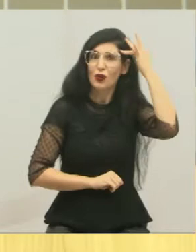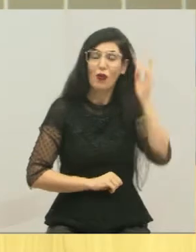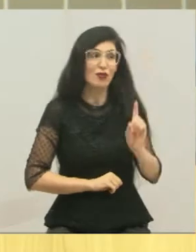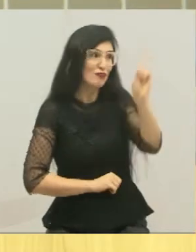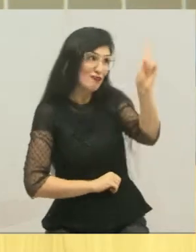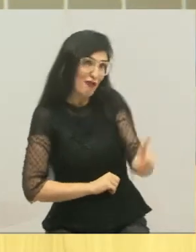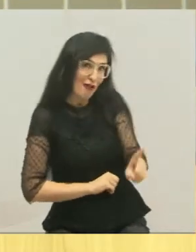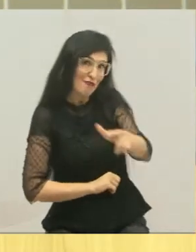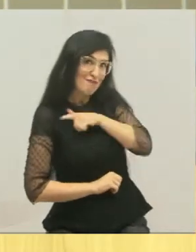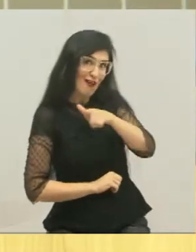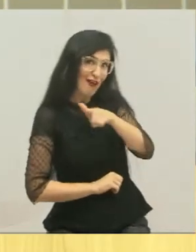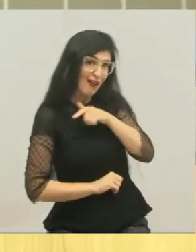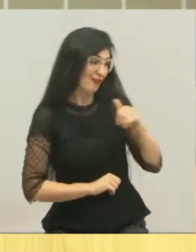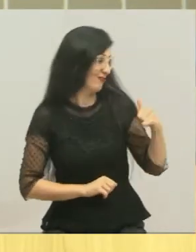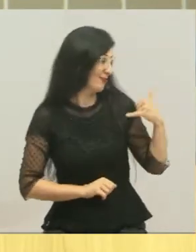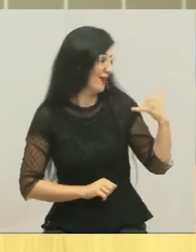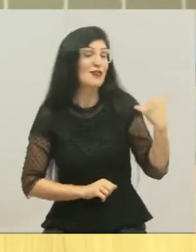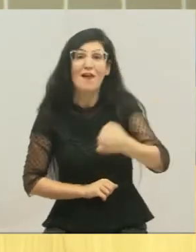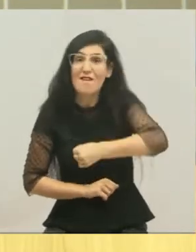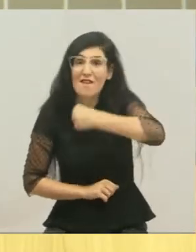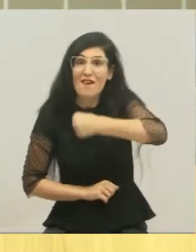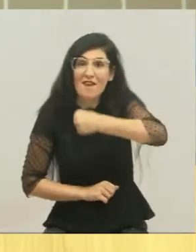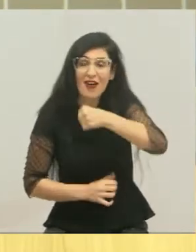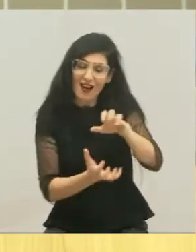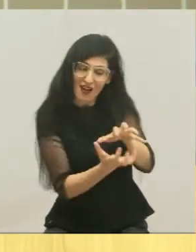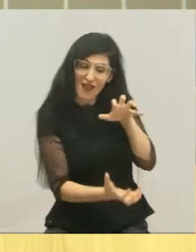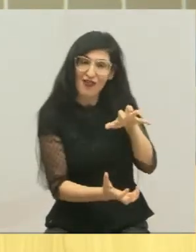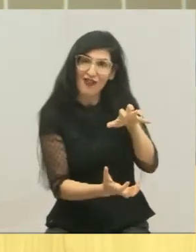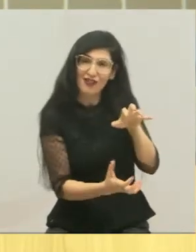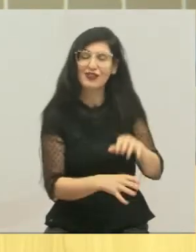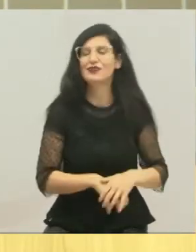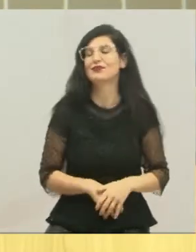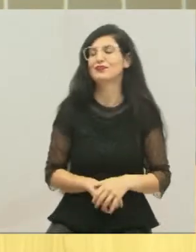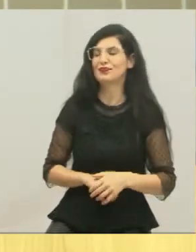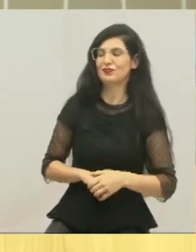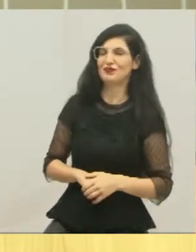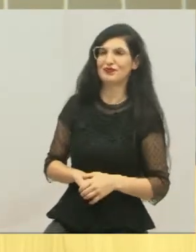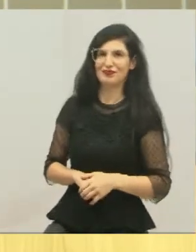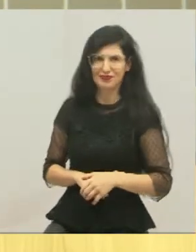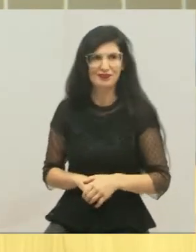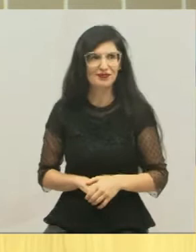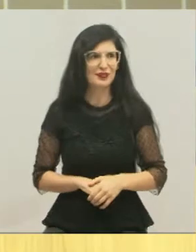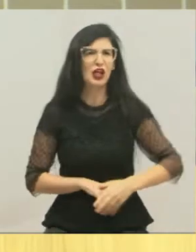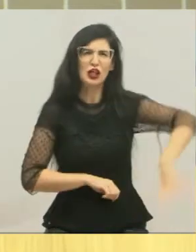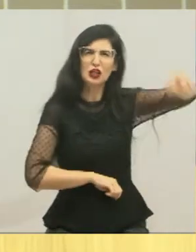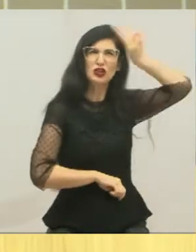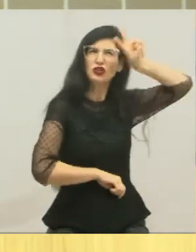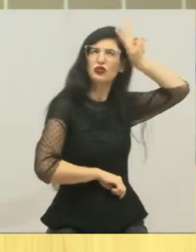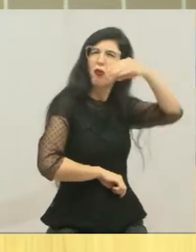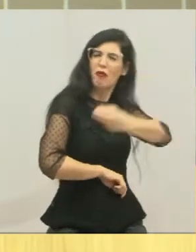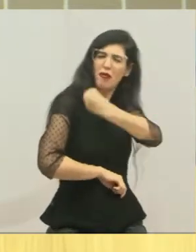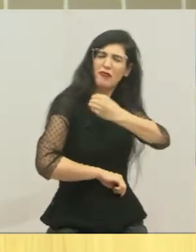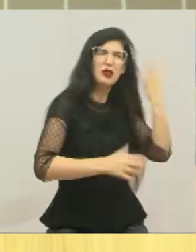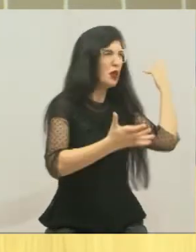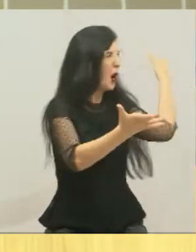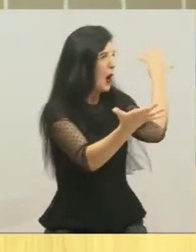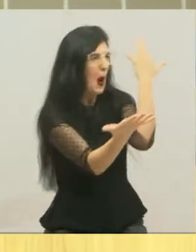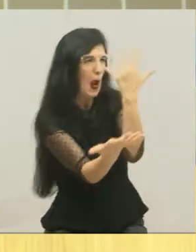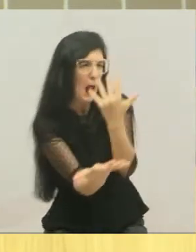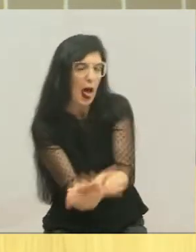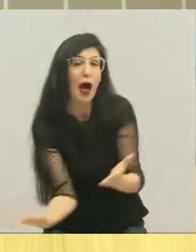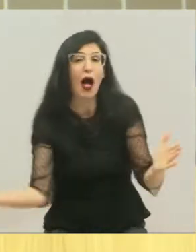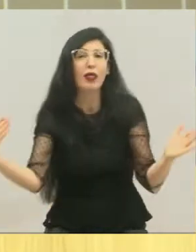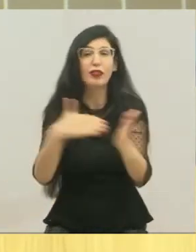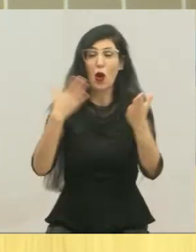bem como homenageá-los pela história de vida e pelo que representaram e ainda representam